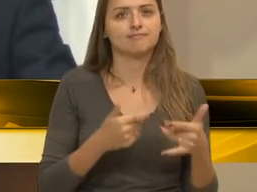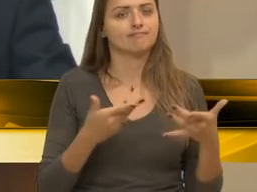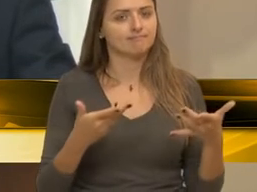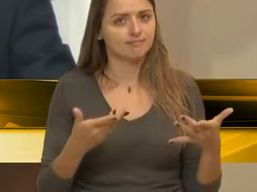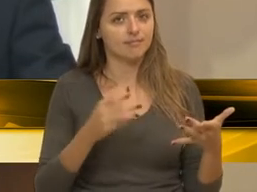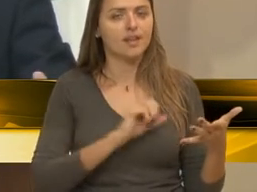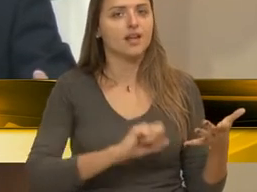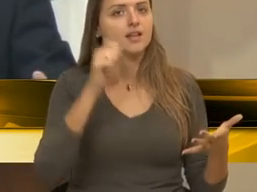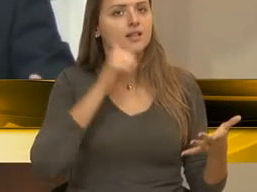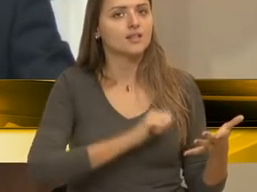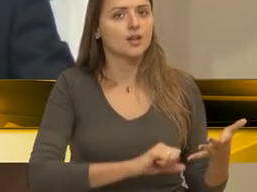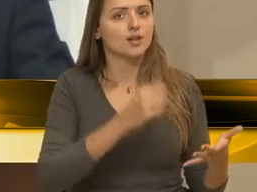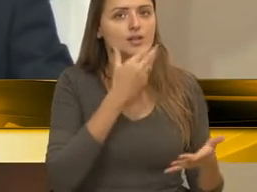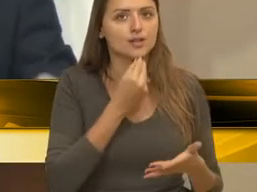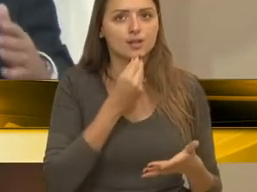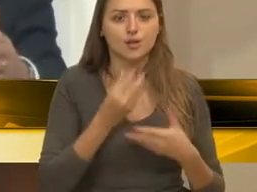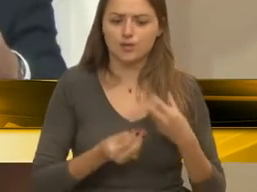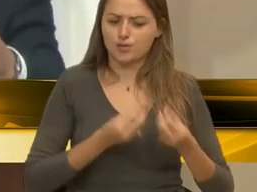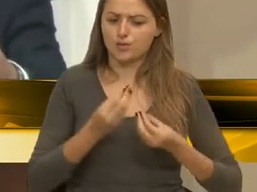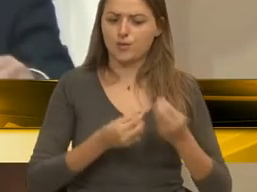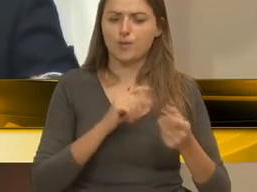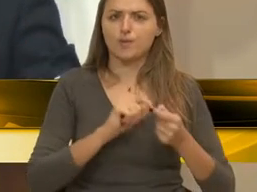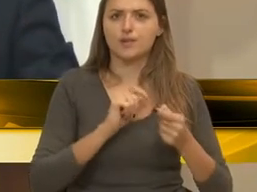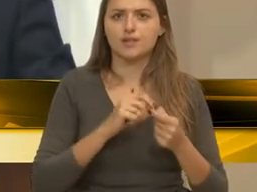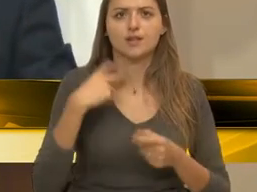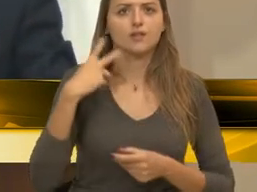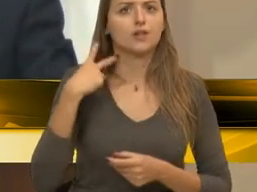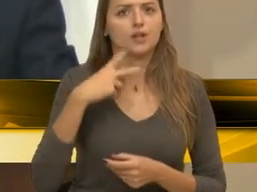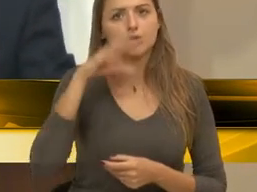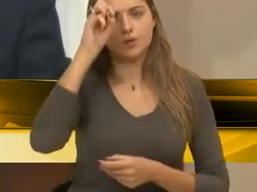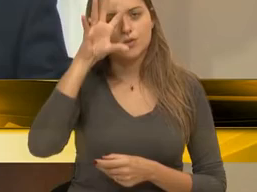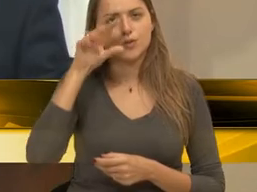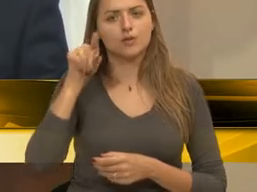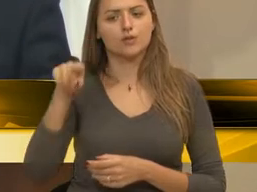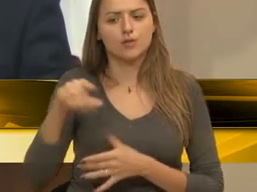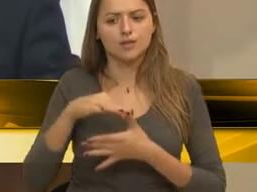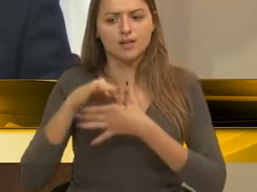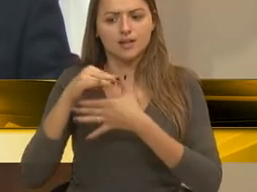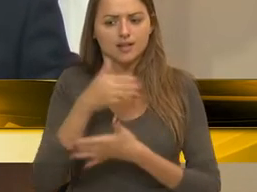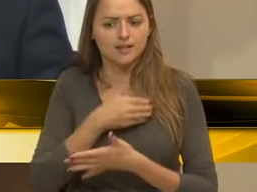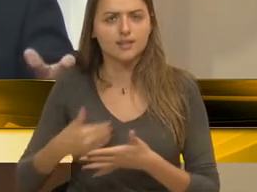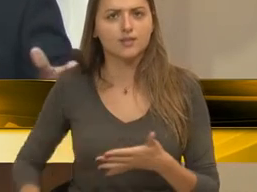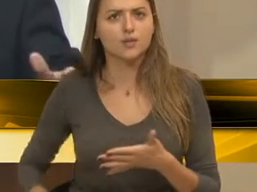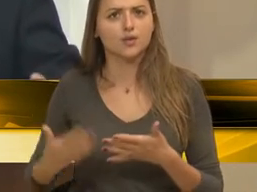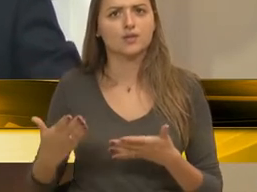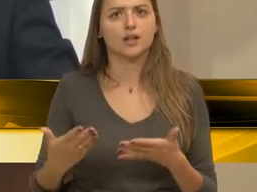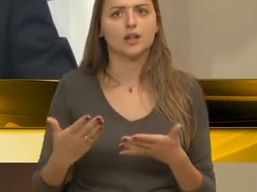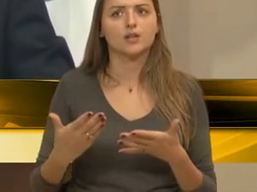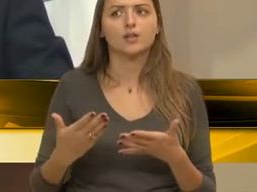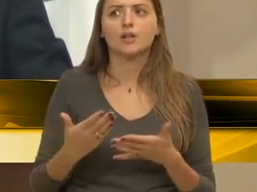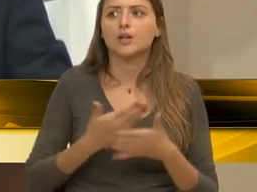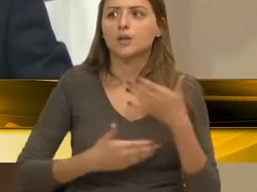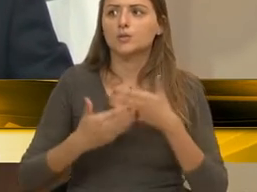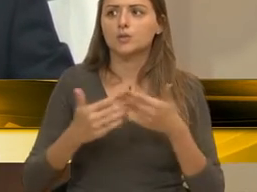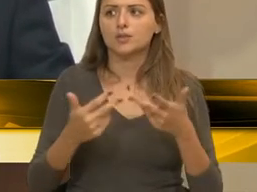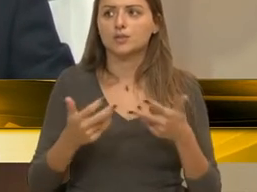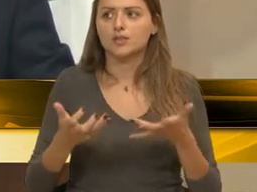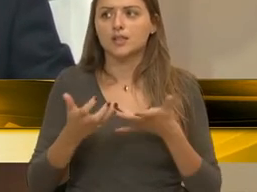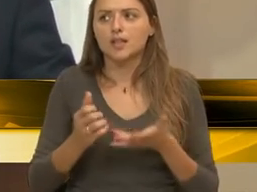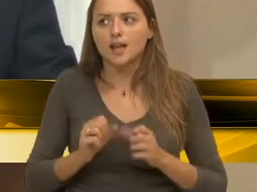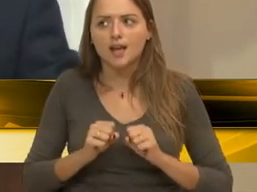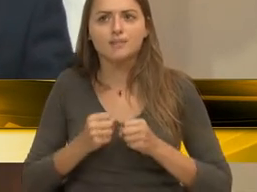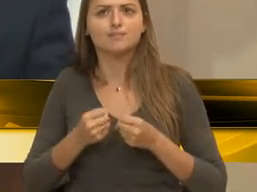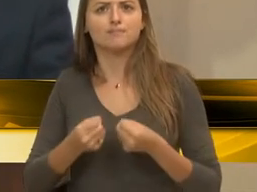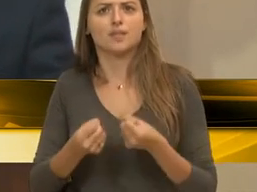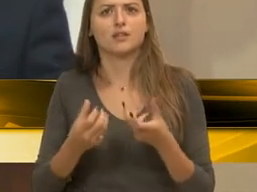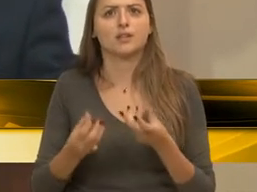Senhoras e senhores, onde é que nós estamos? Vereador Fiuza, Vossa Excelência é o líder do governo. Por mais que queira aqui defender,